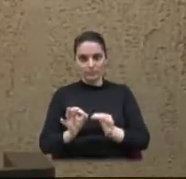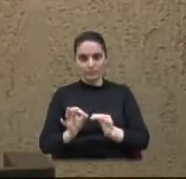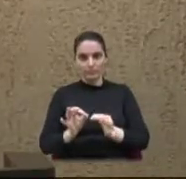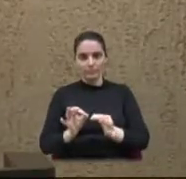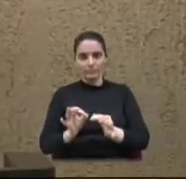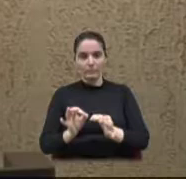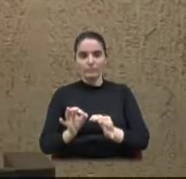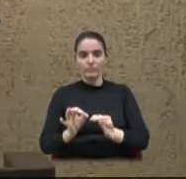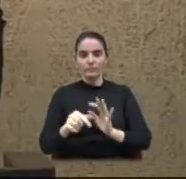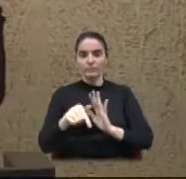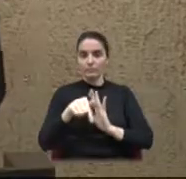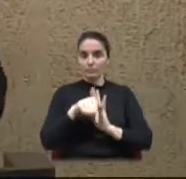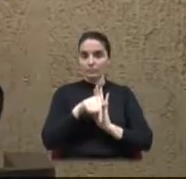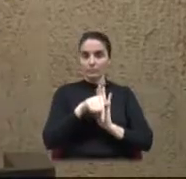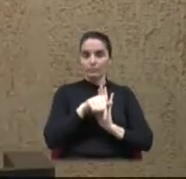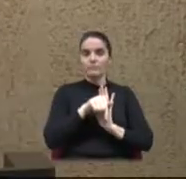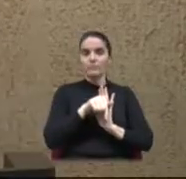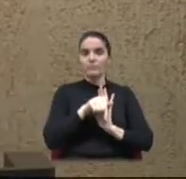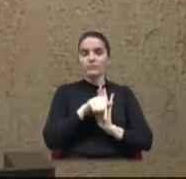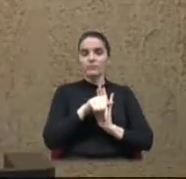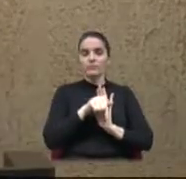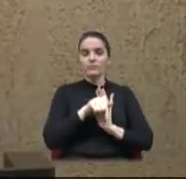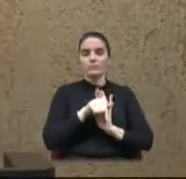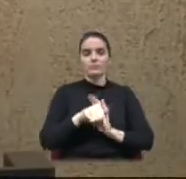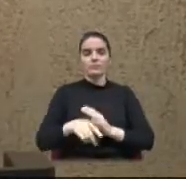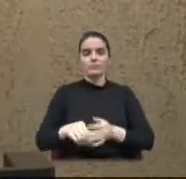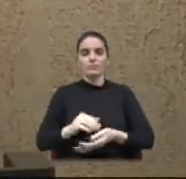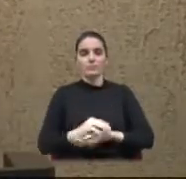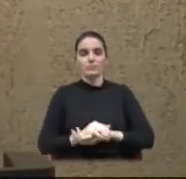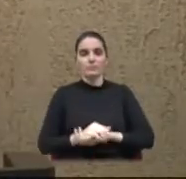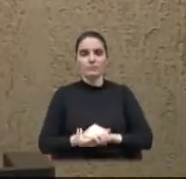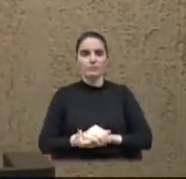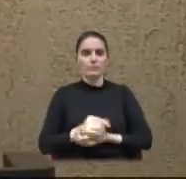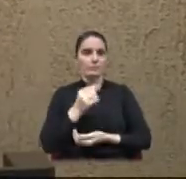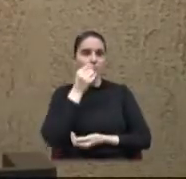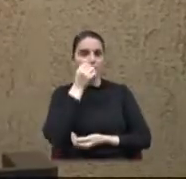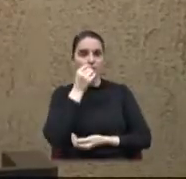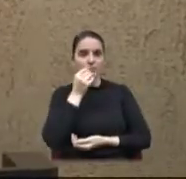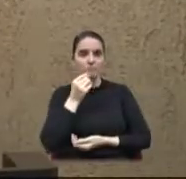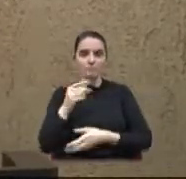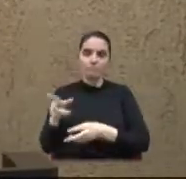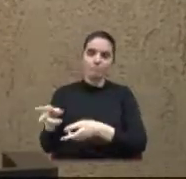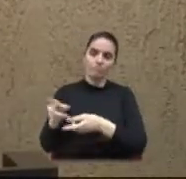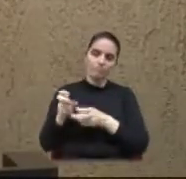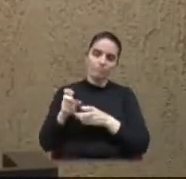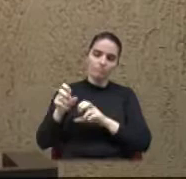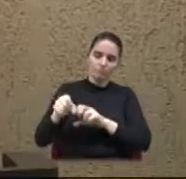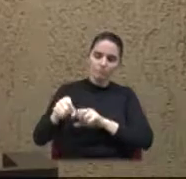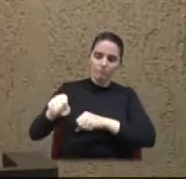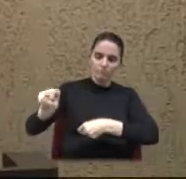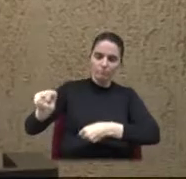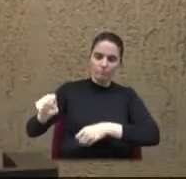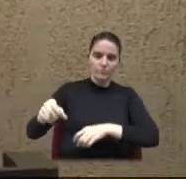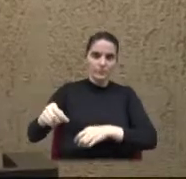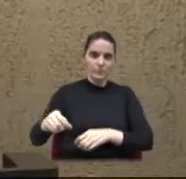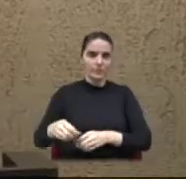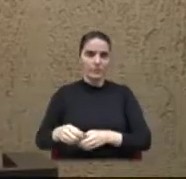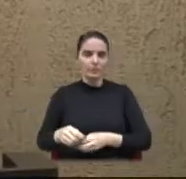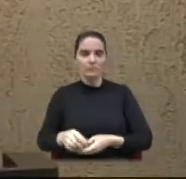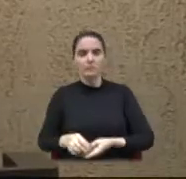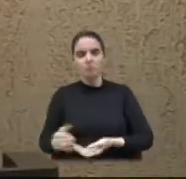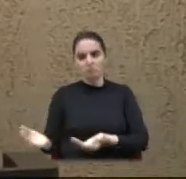vereadores, surgiu quando, observando as homenagens e prêmios instituídos aqui nessa casa aos mais